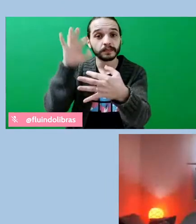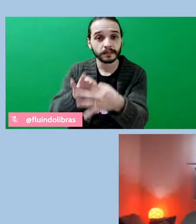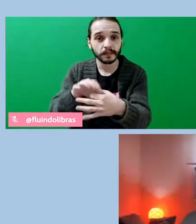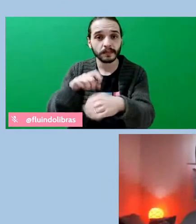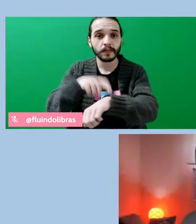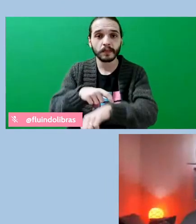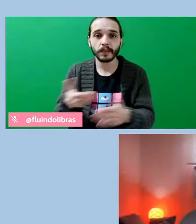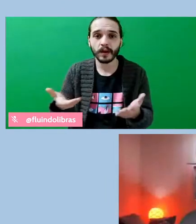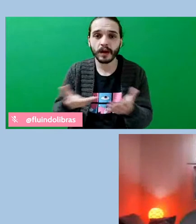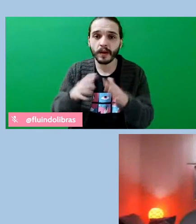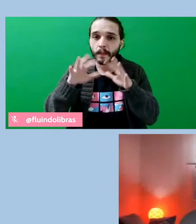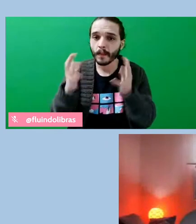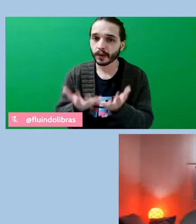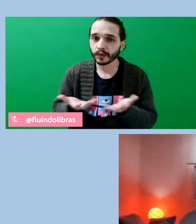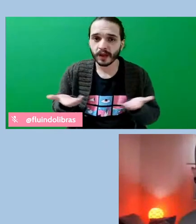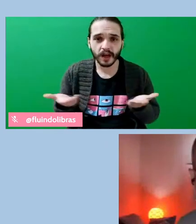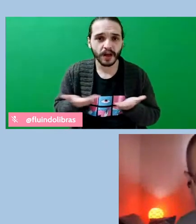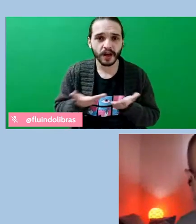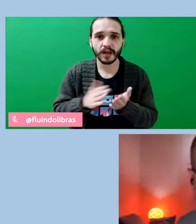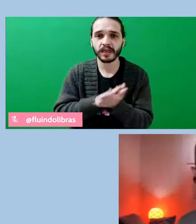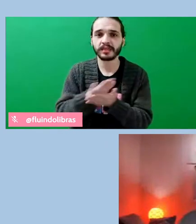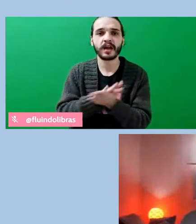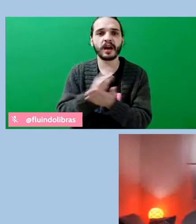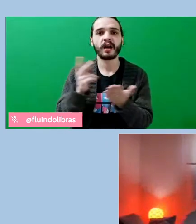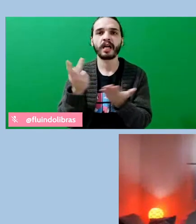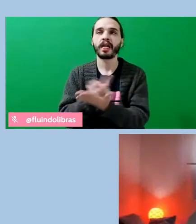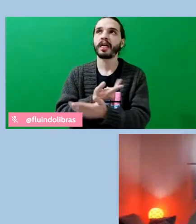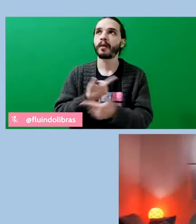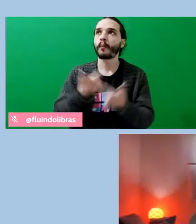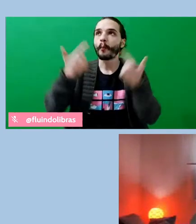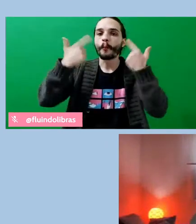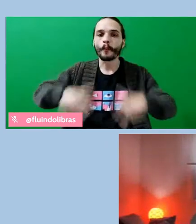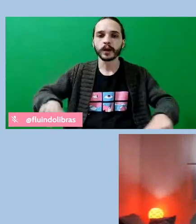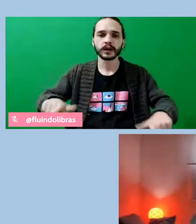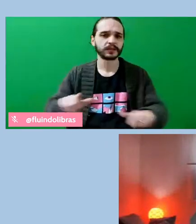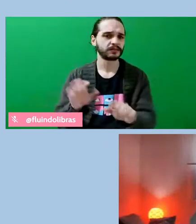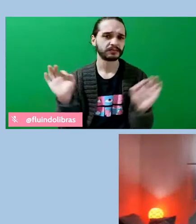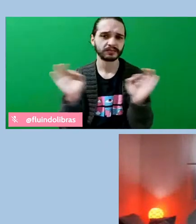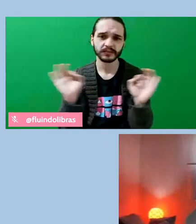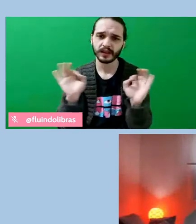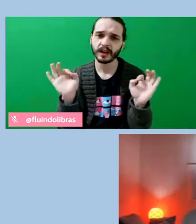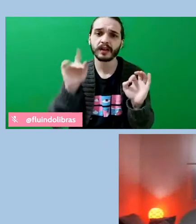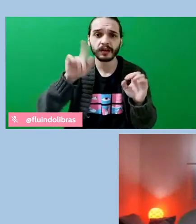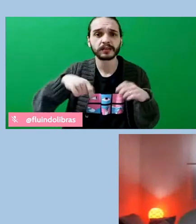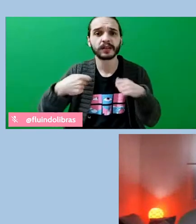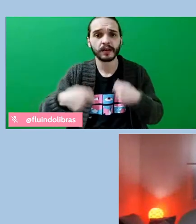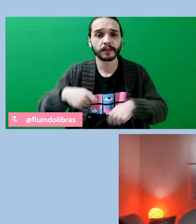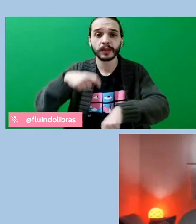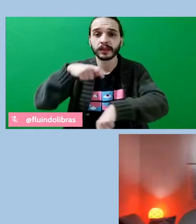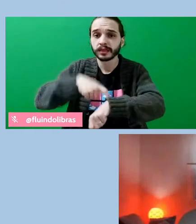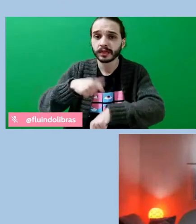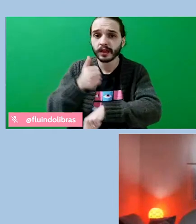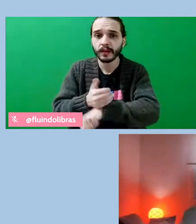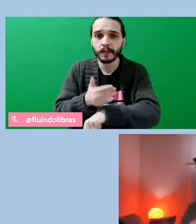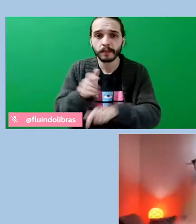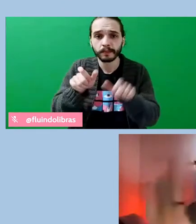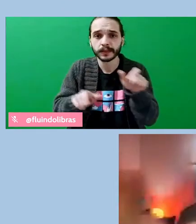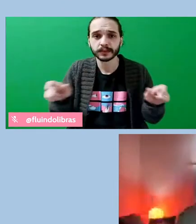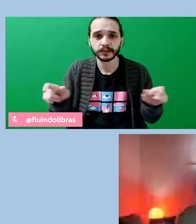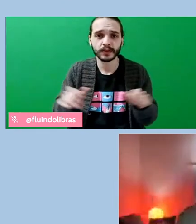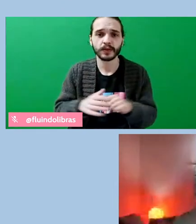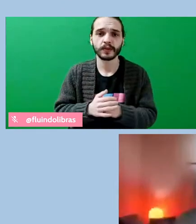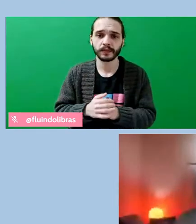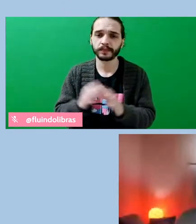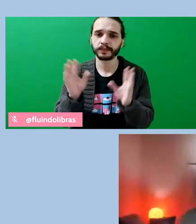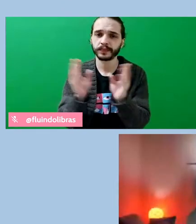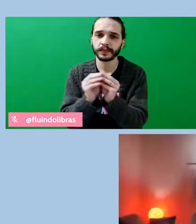gente está naquele momento. Nada acontece no vácuo, absolutamente nada acontece no vácuo, né? Acontece naquele tempo com aquelas pessoas. Enfim, já